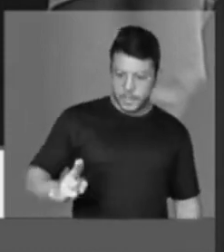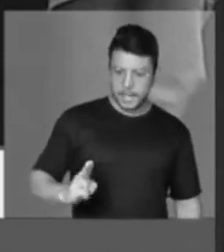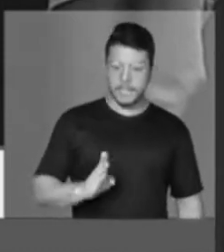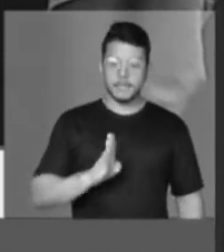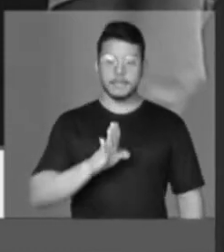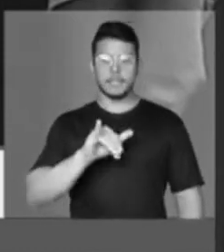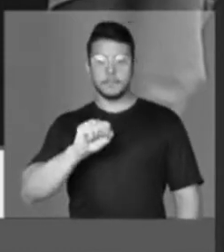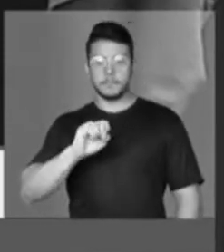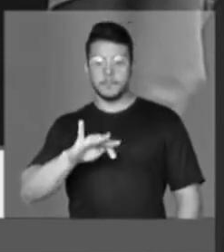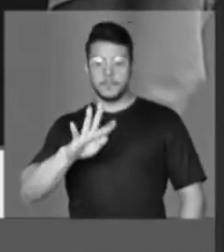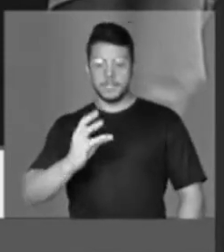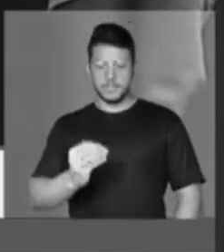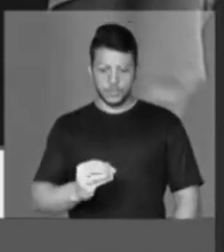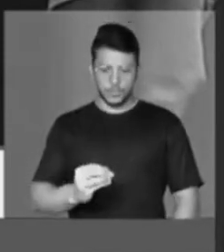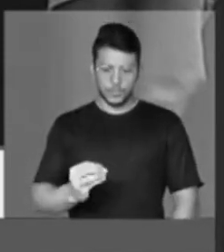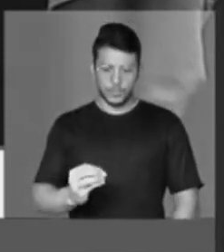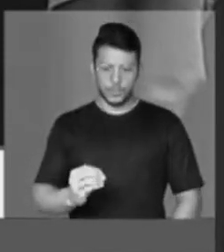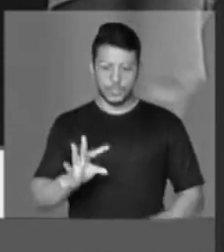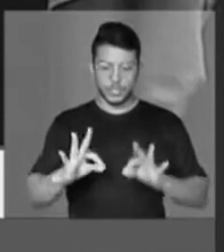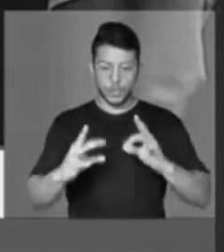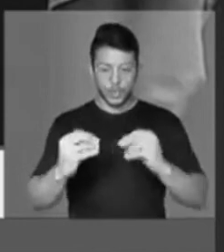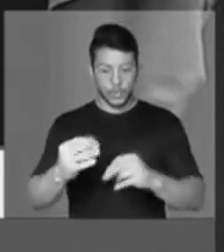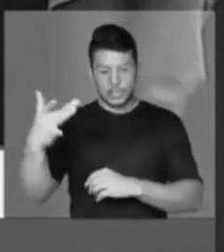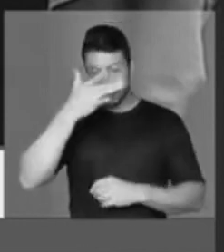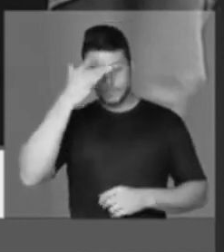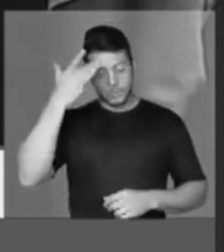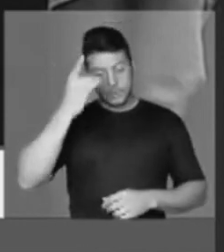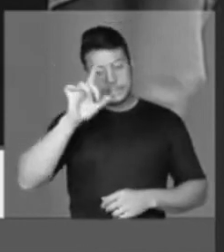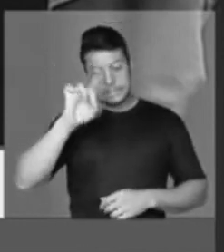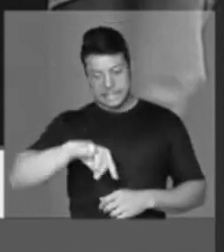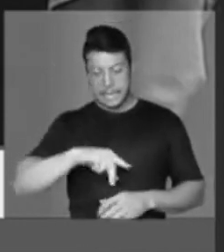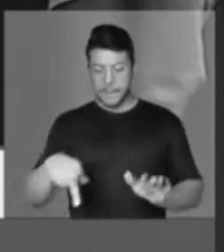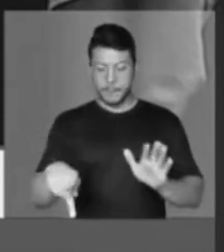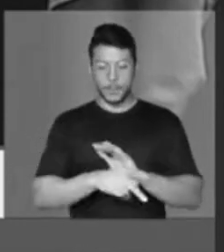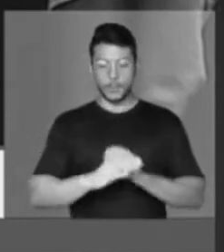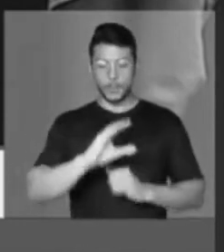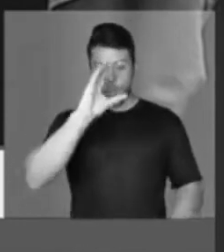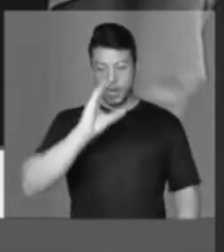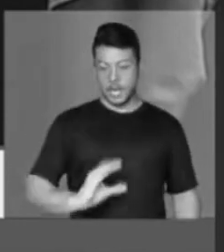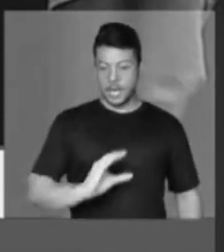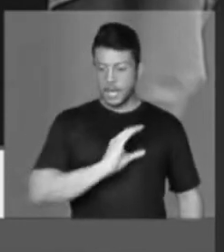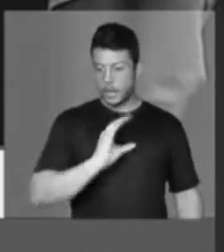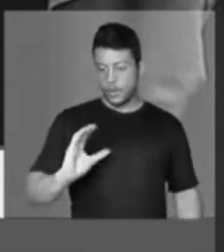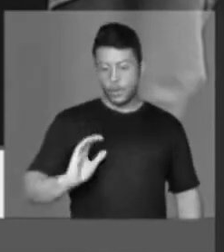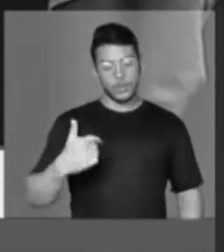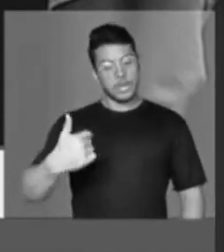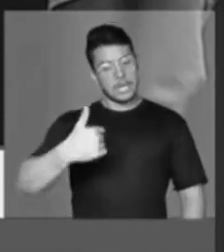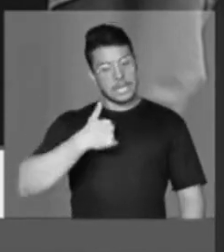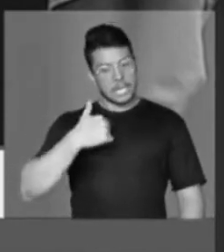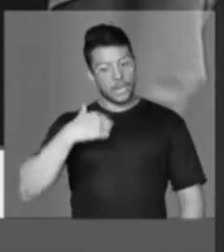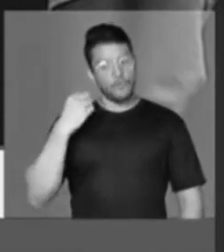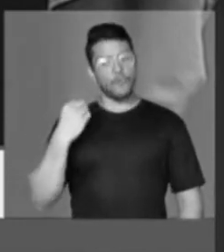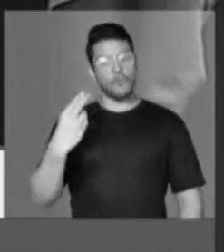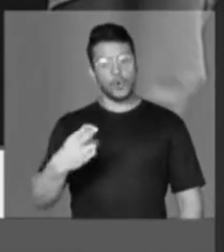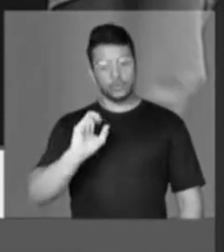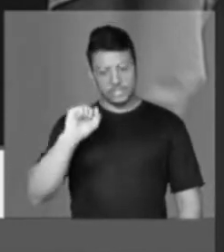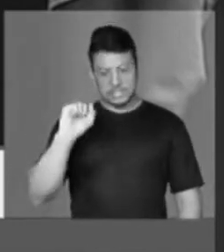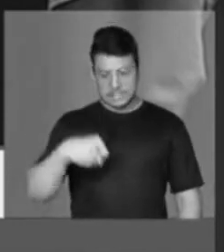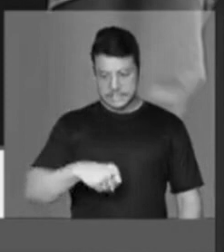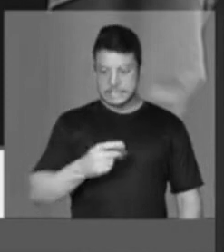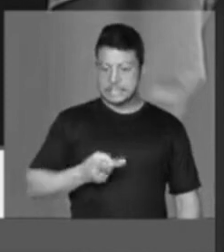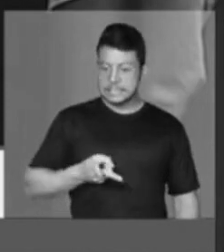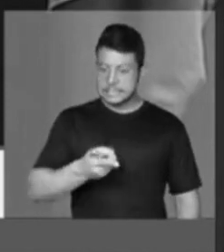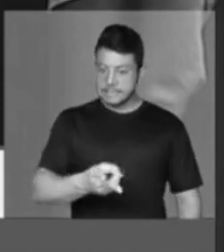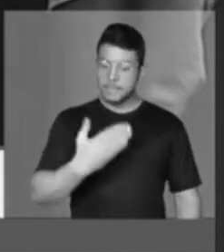todos aqueles que confessam a religião católica, que eu subirei esta tribuna sempre